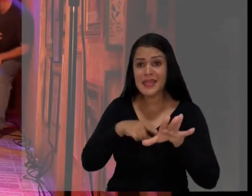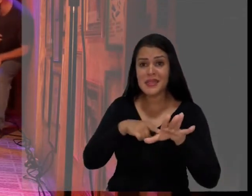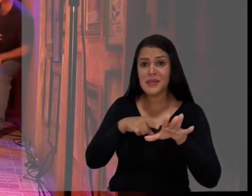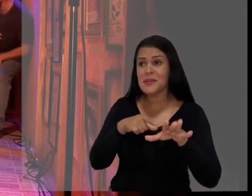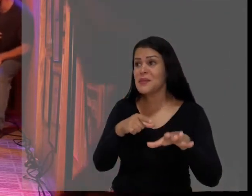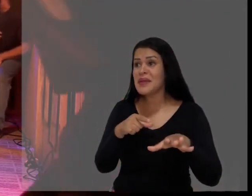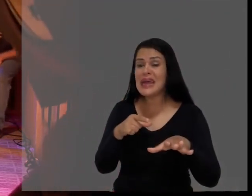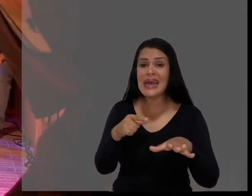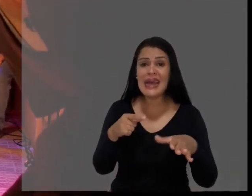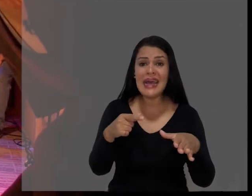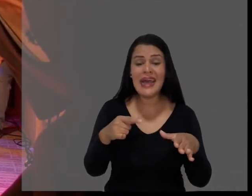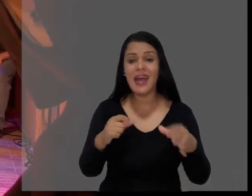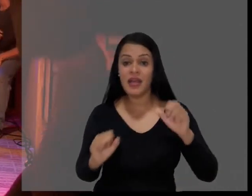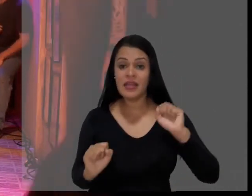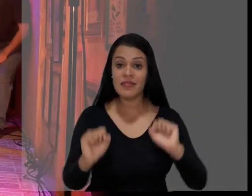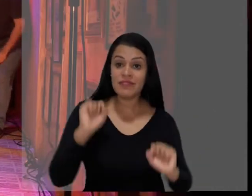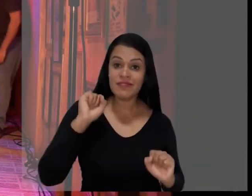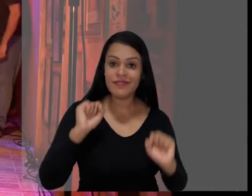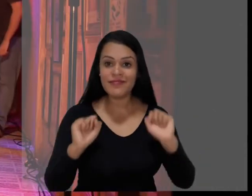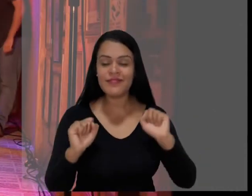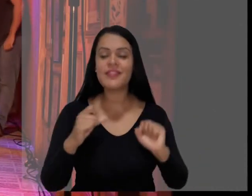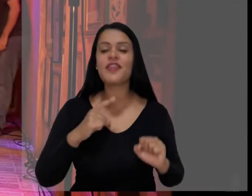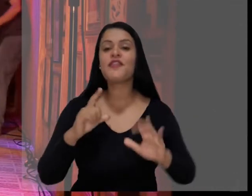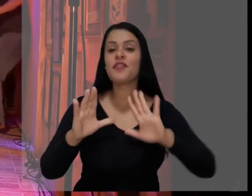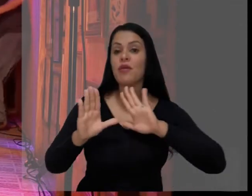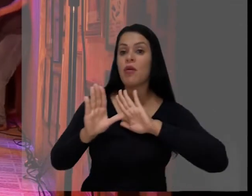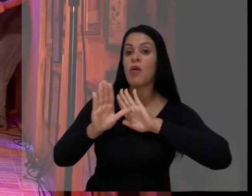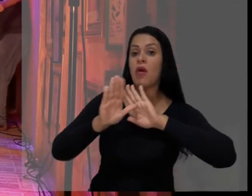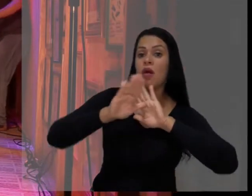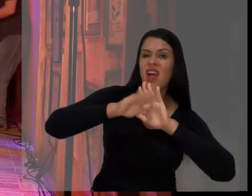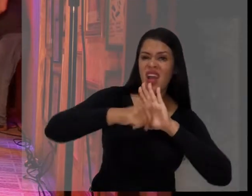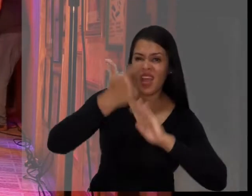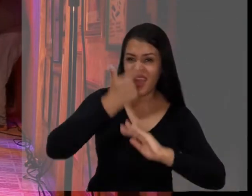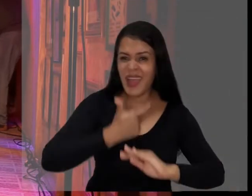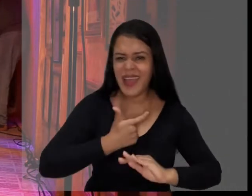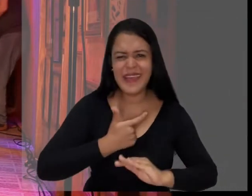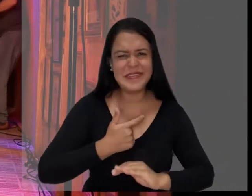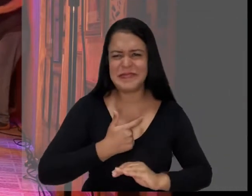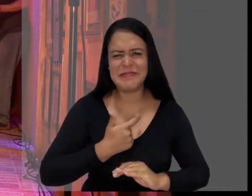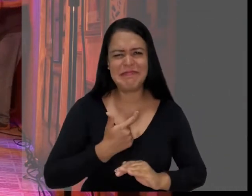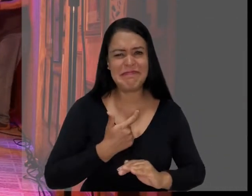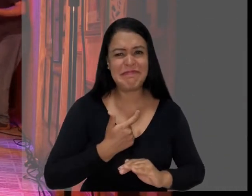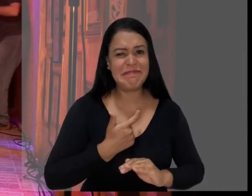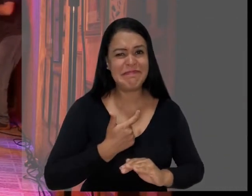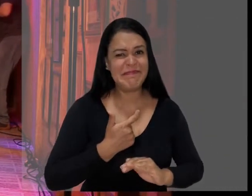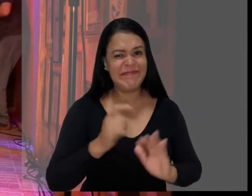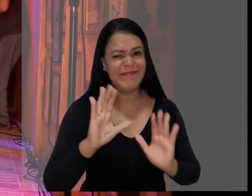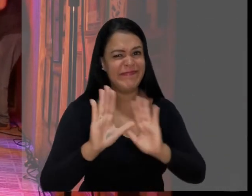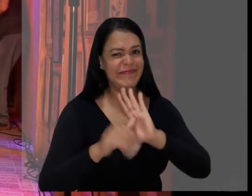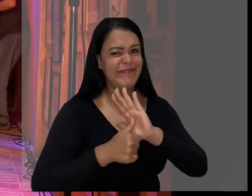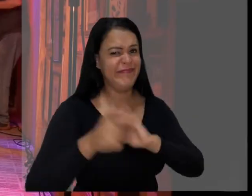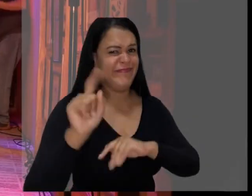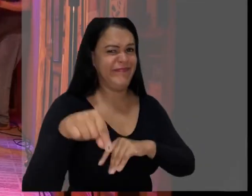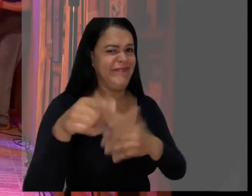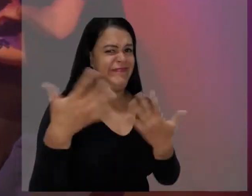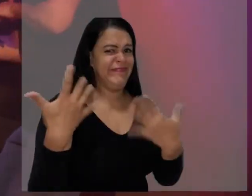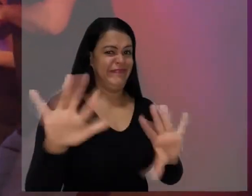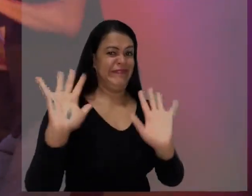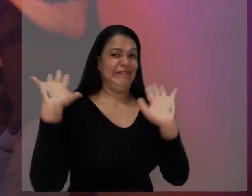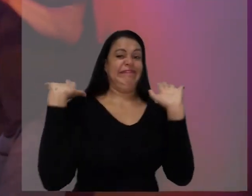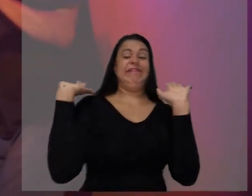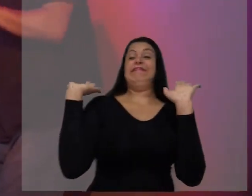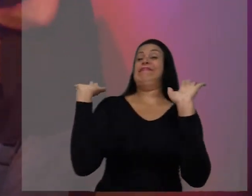um. Cabo, yeah, yeah. Se eu fosse um ladrão, eu não roubava isso, não.